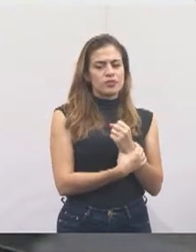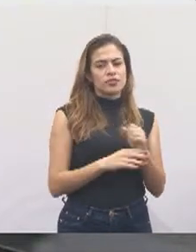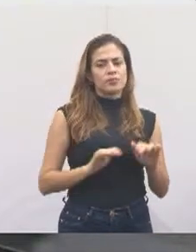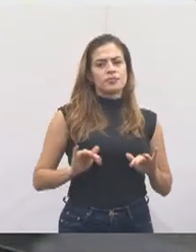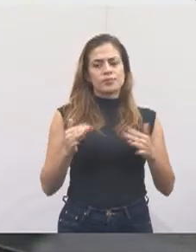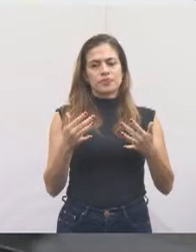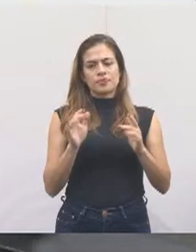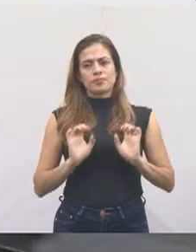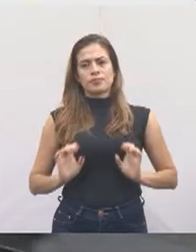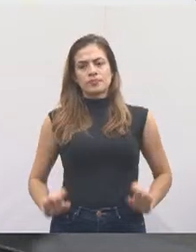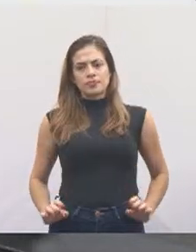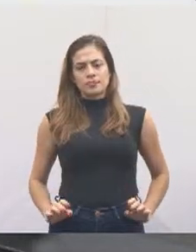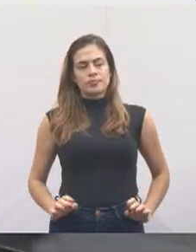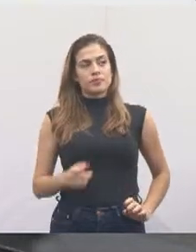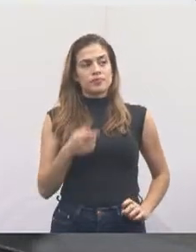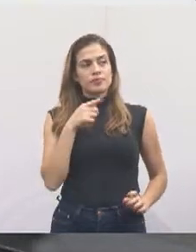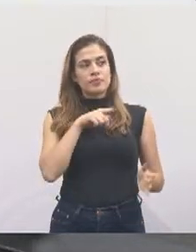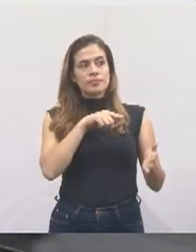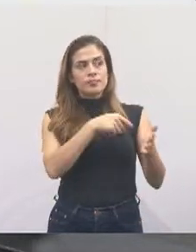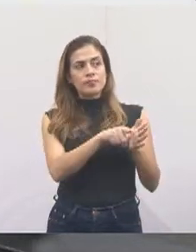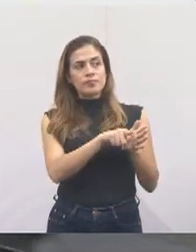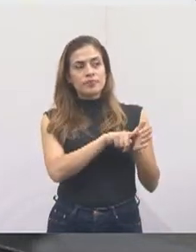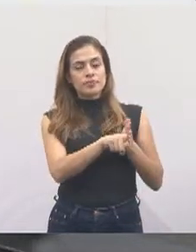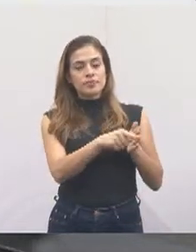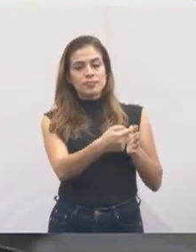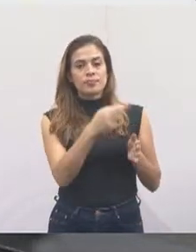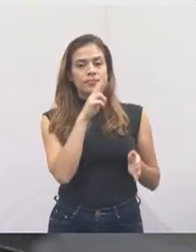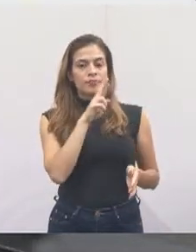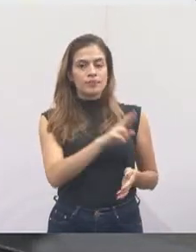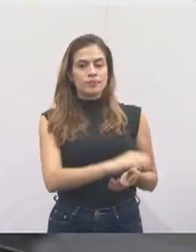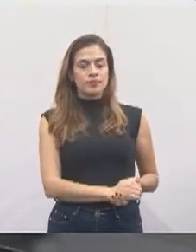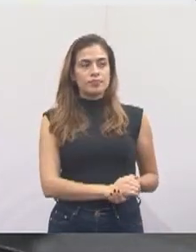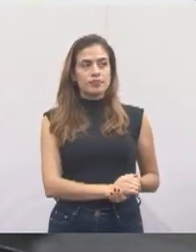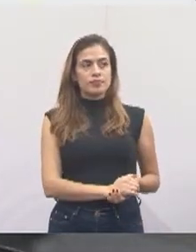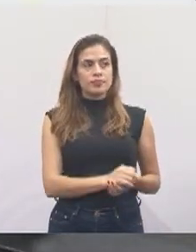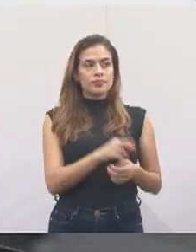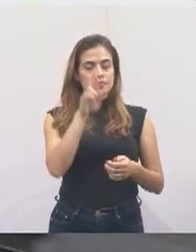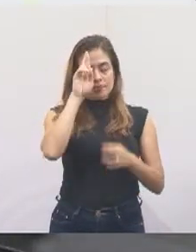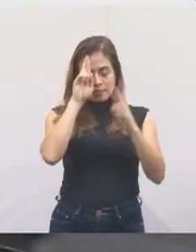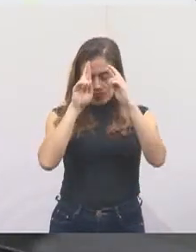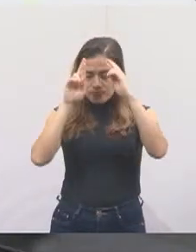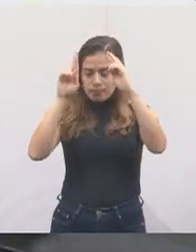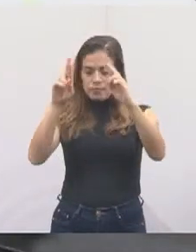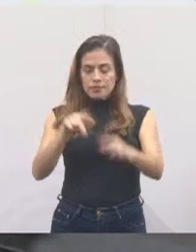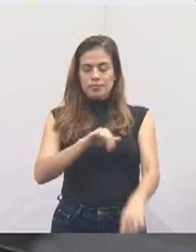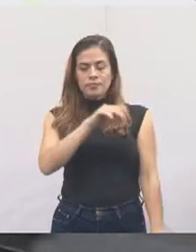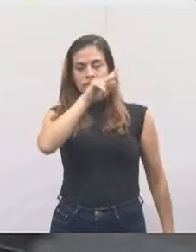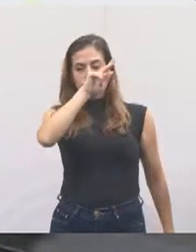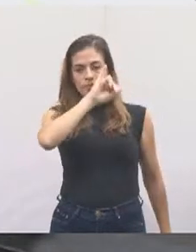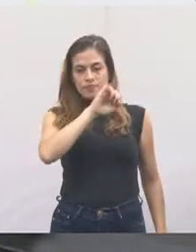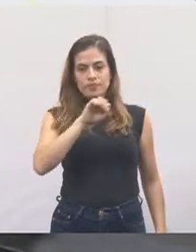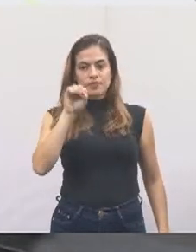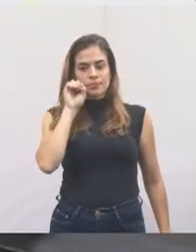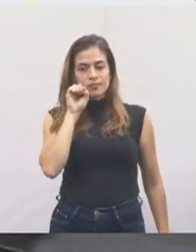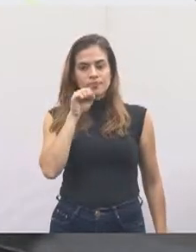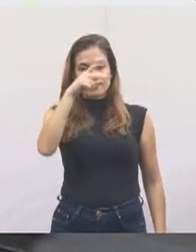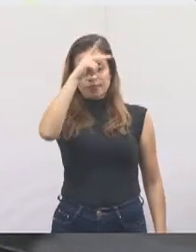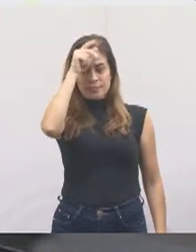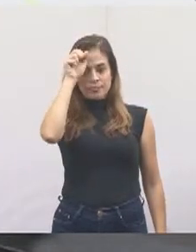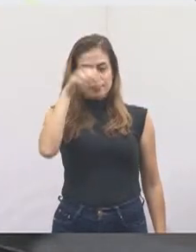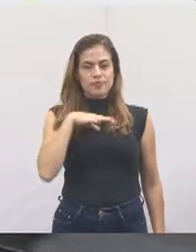a fim de responder aos questionamentos apresentado respeitosamente isir José de Santana Prefeito Municipal de Jacareí